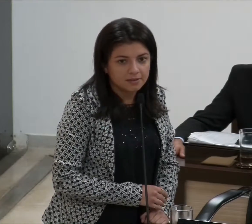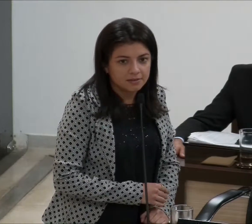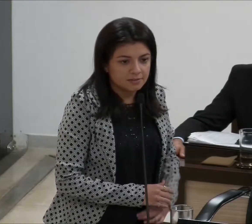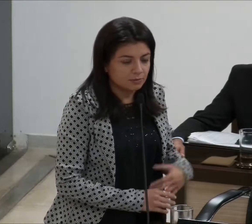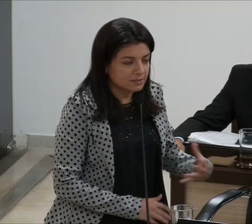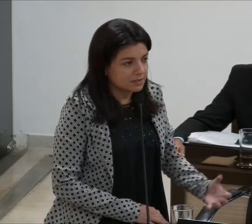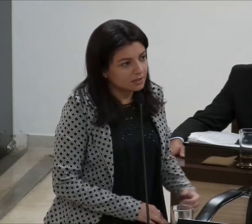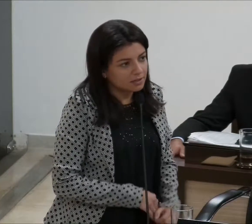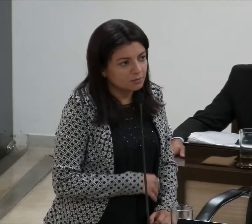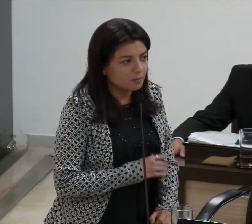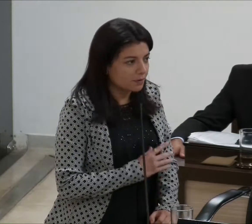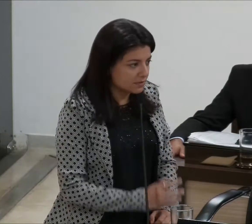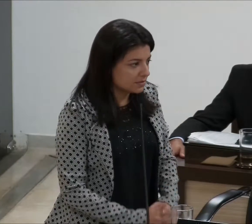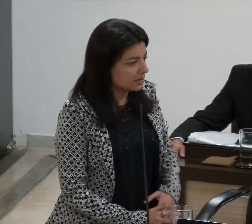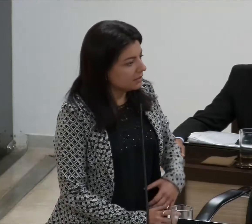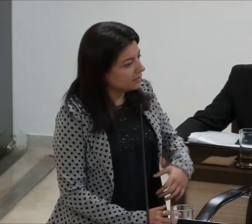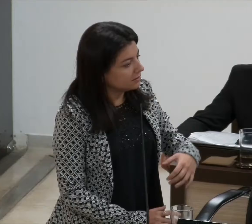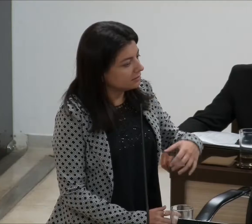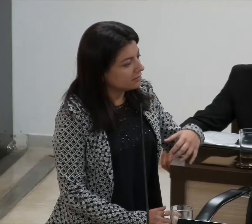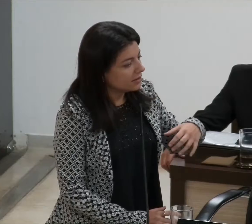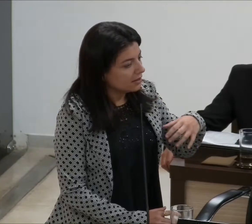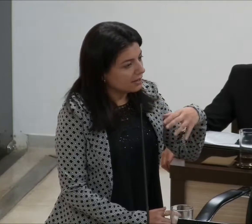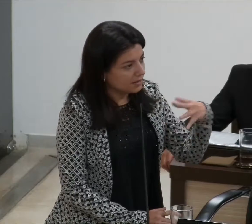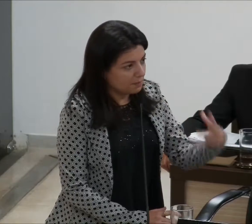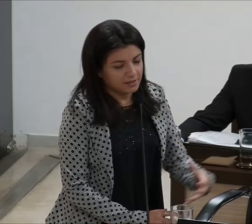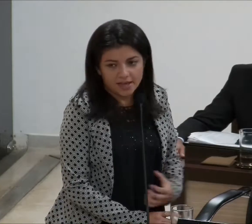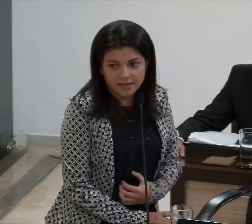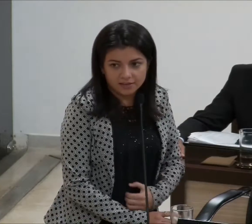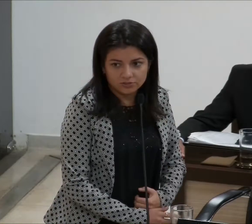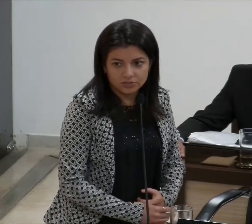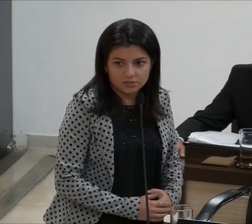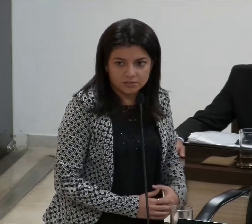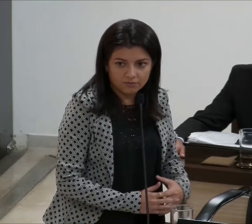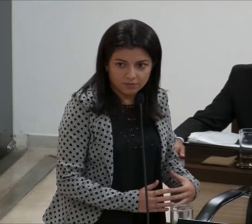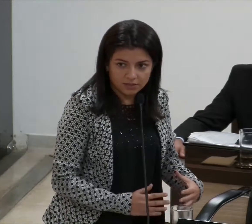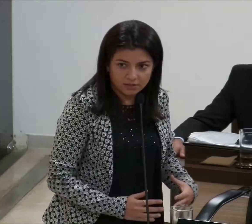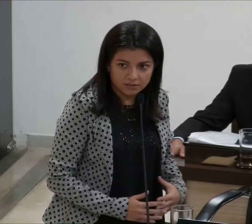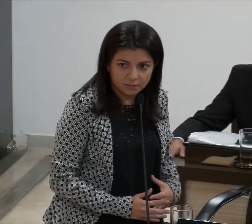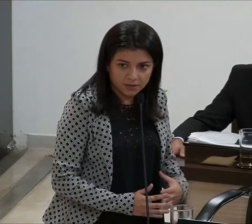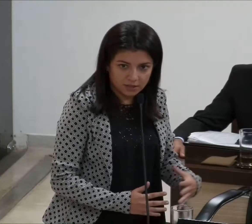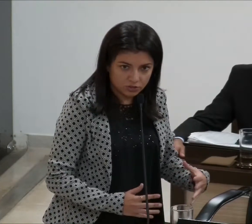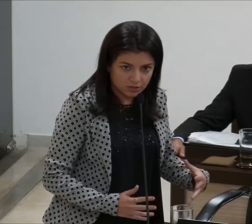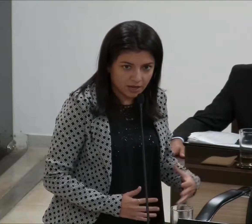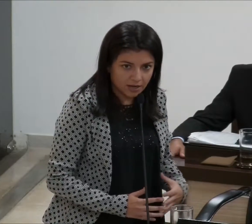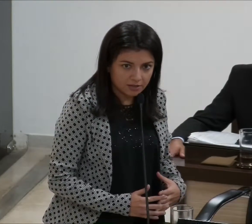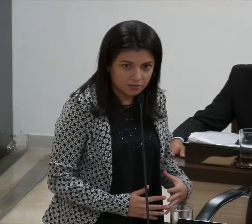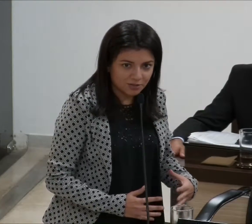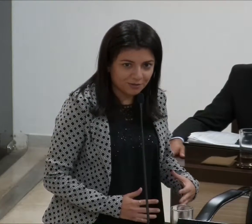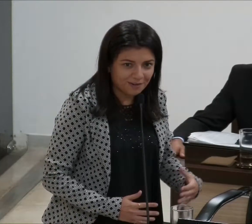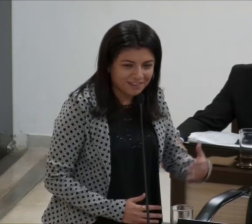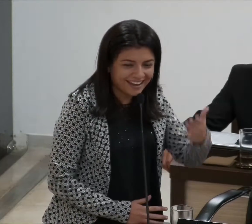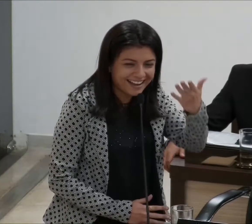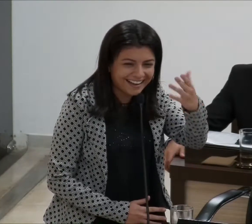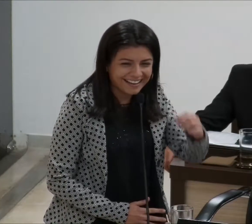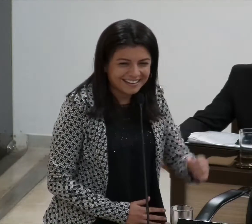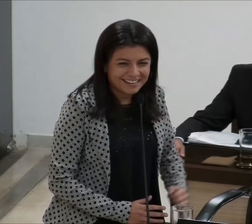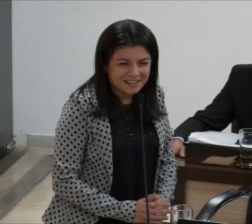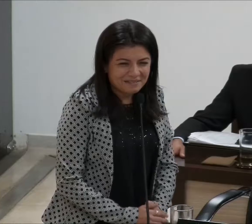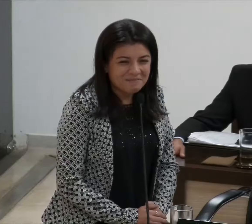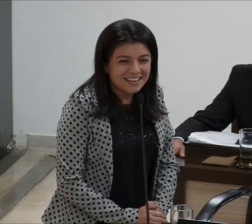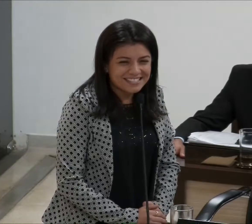base, situação, oposição, independentes, enfim, independente de